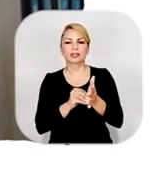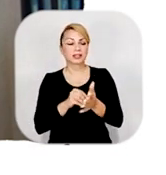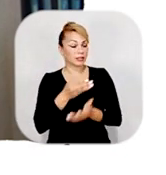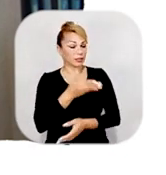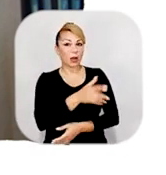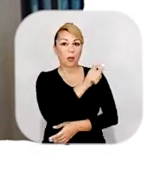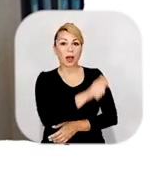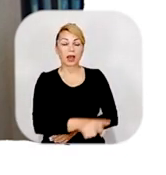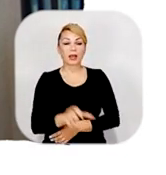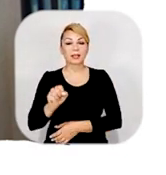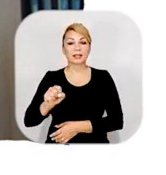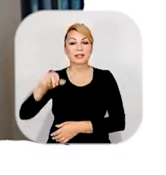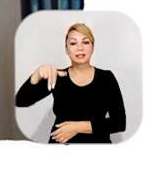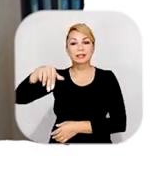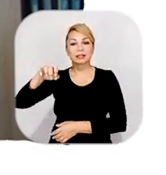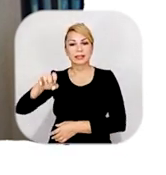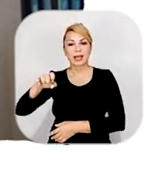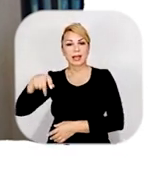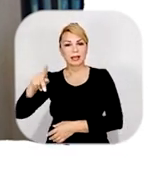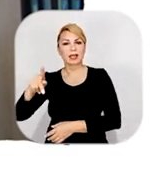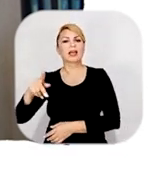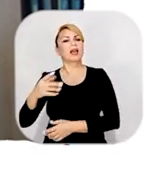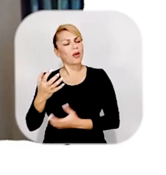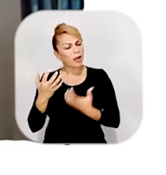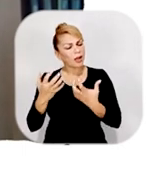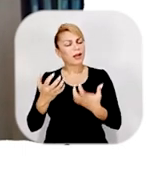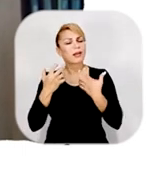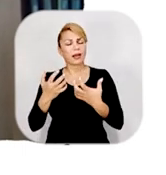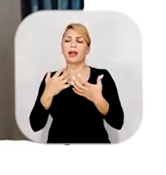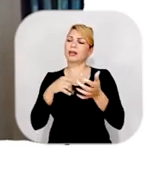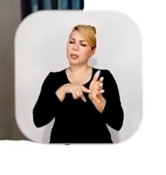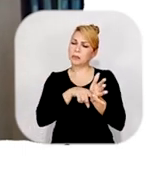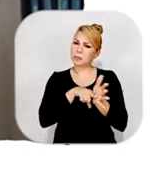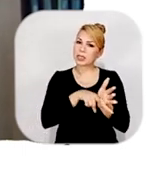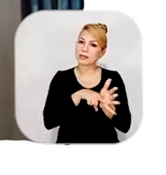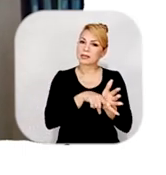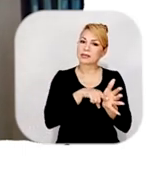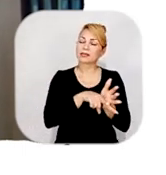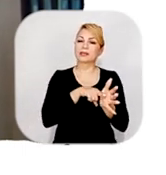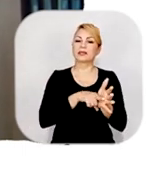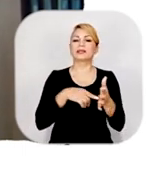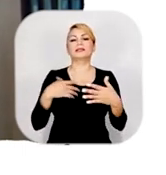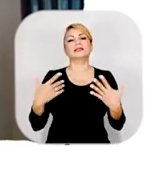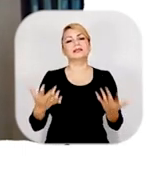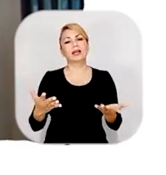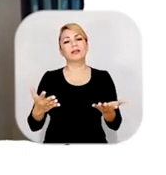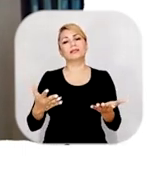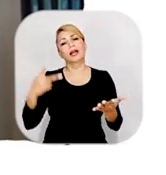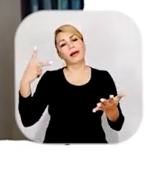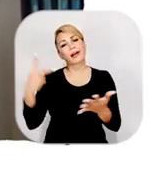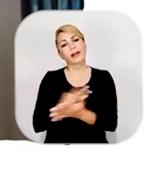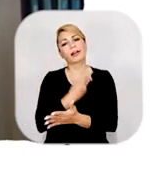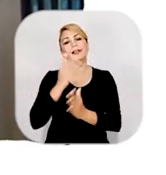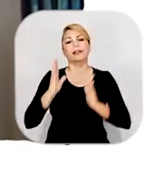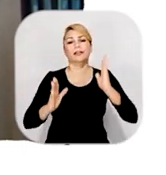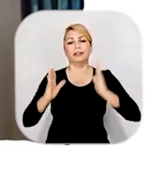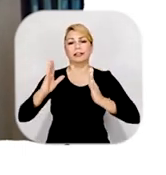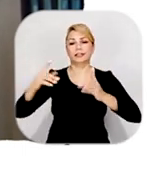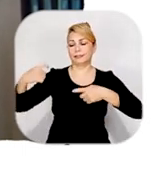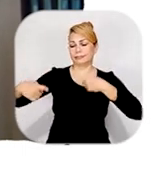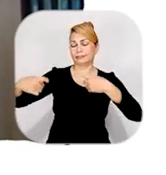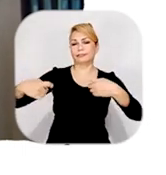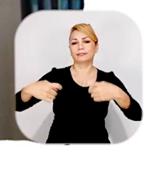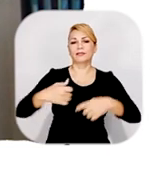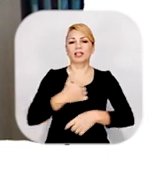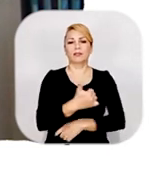dentro dele, né? E ele falou assim: eu quero ser pesquisador, né? Só que aí veio a guerra em 1914. 1900